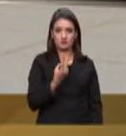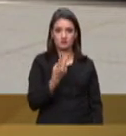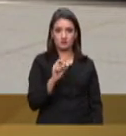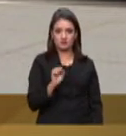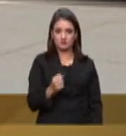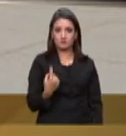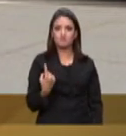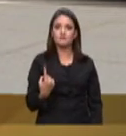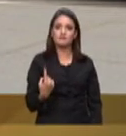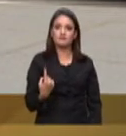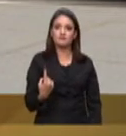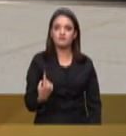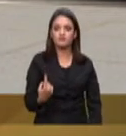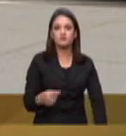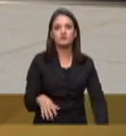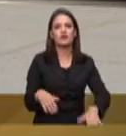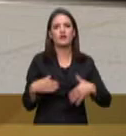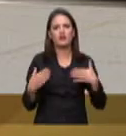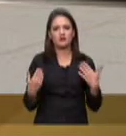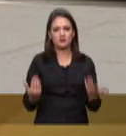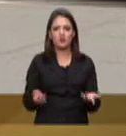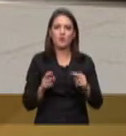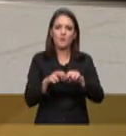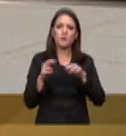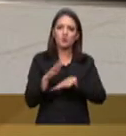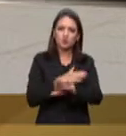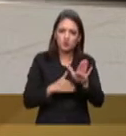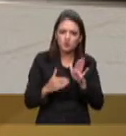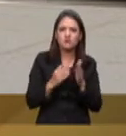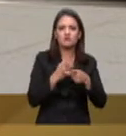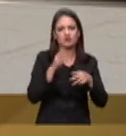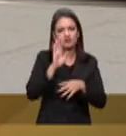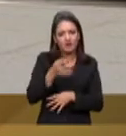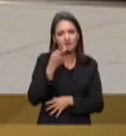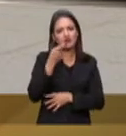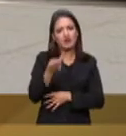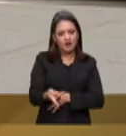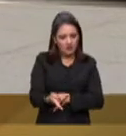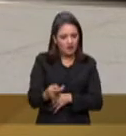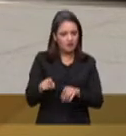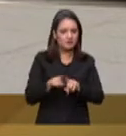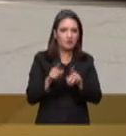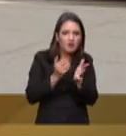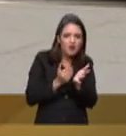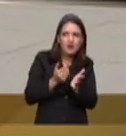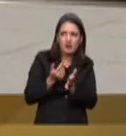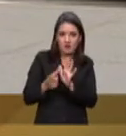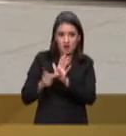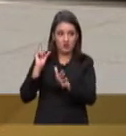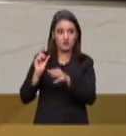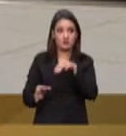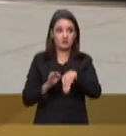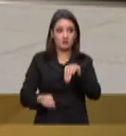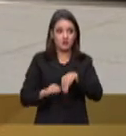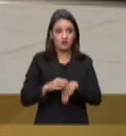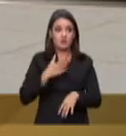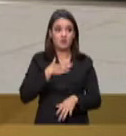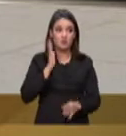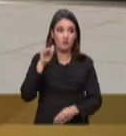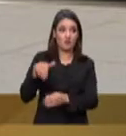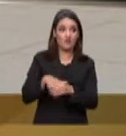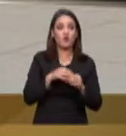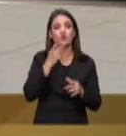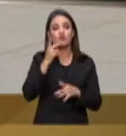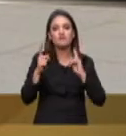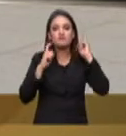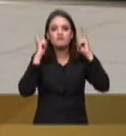6.281. Pois bem, a partir das reflexões aqui mencionadas e das premissas do meu voto, compartilho das preocupações acerca dos riscos